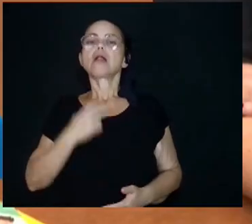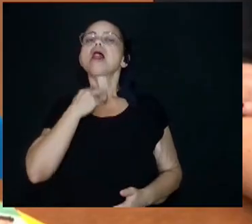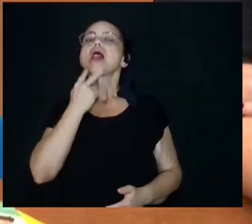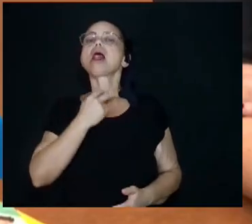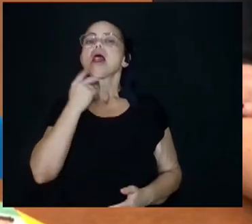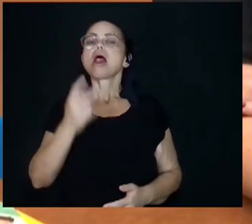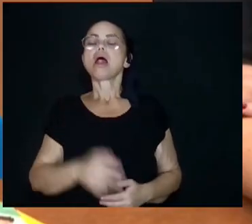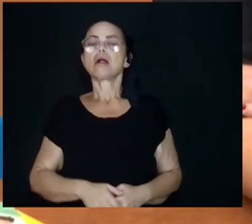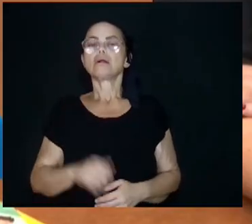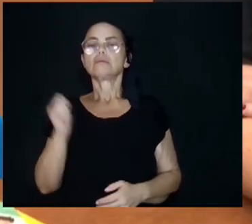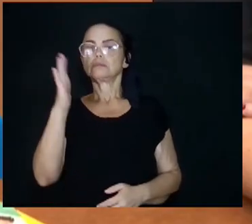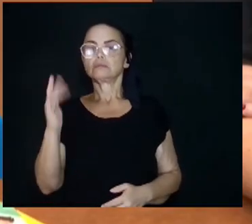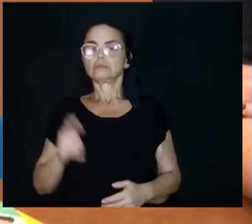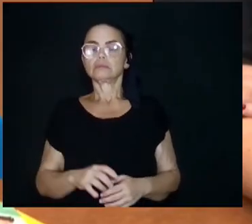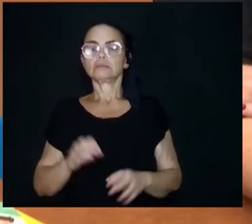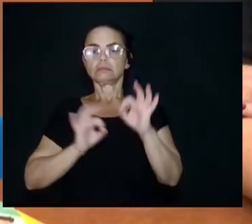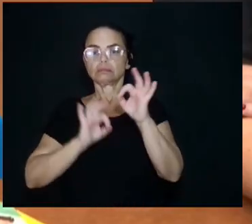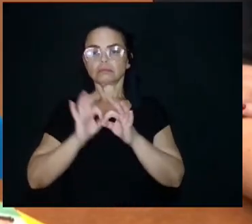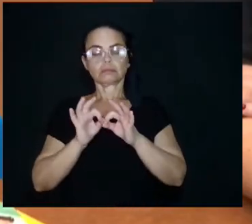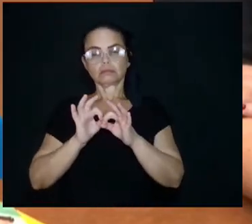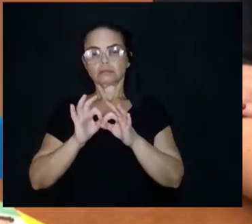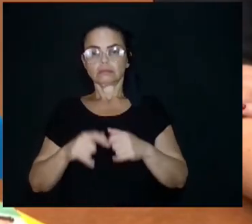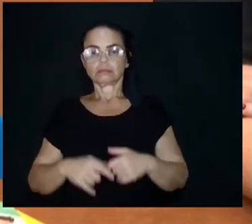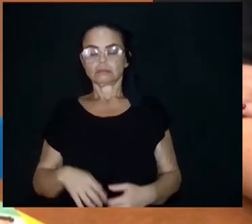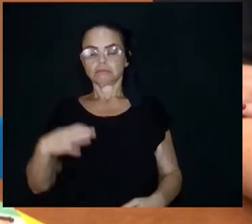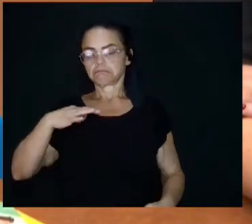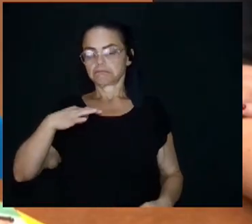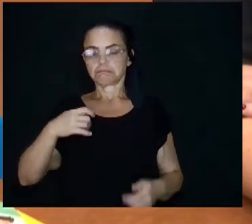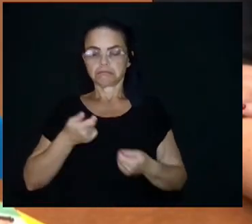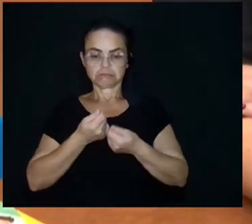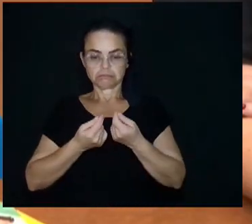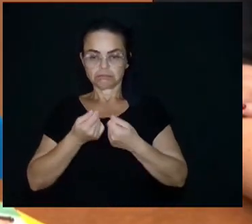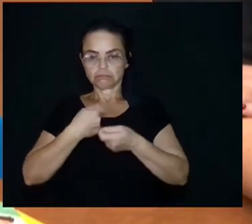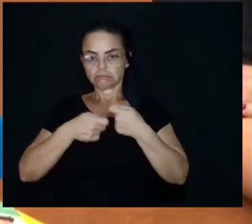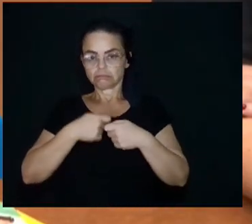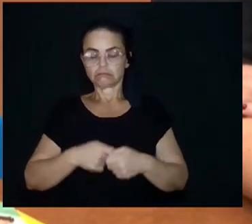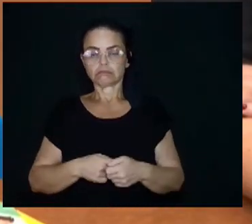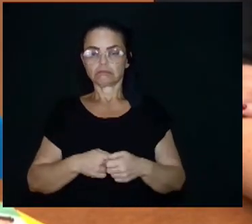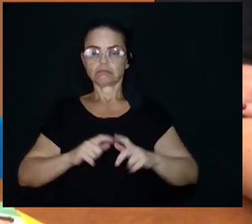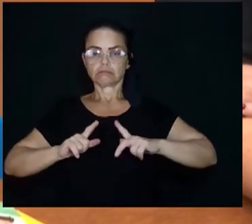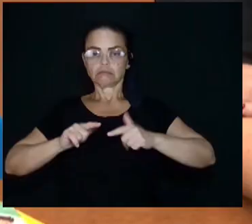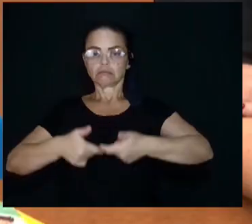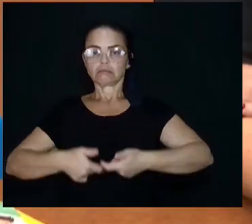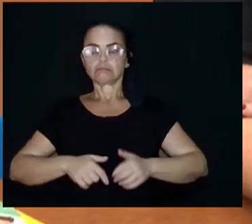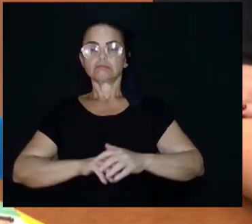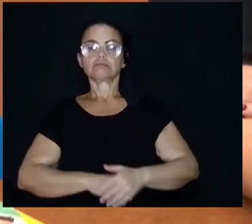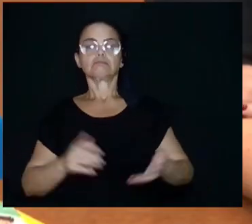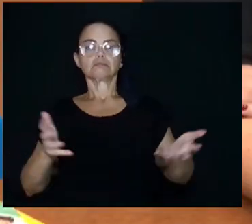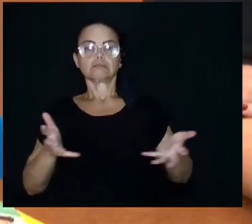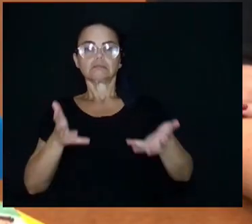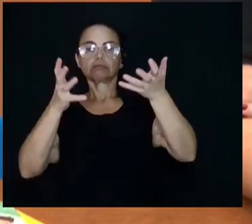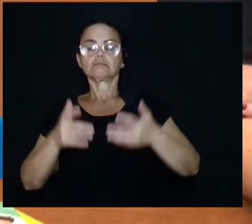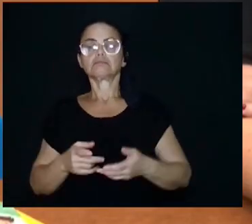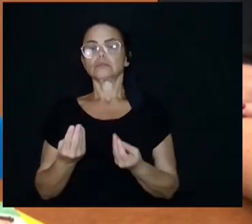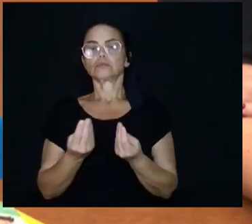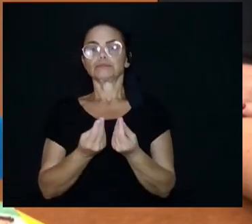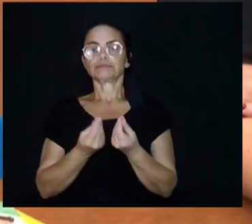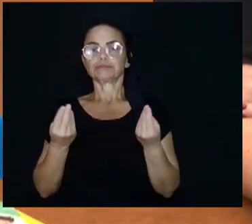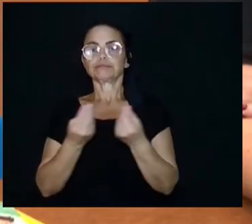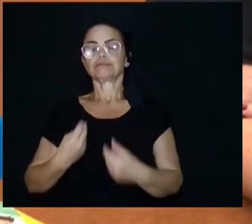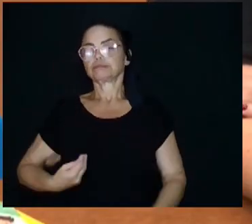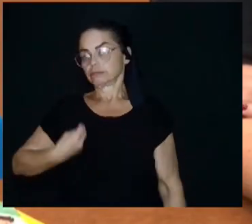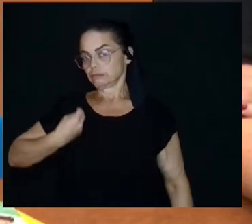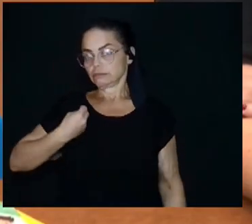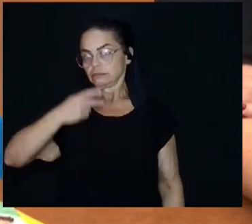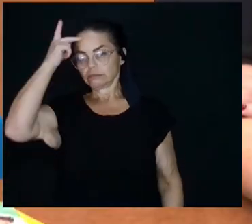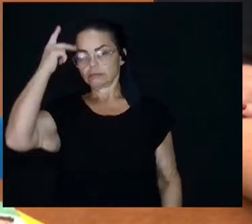organização não governamental, sem fins lucrativos, que procura defender, elevar e manter a qualidade de vida das pessoas que